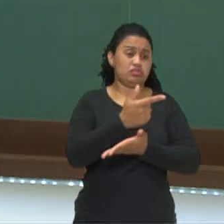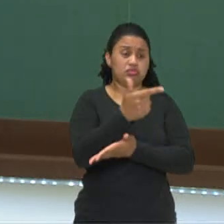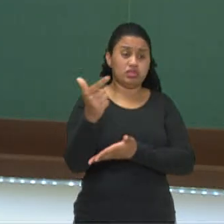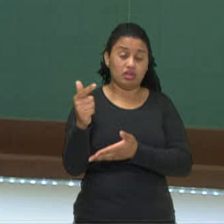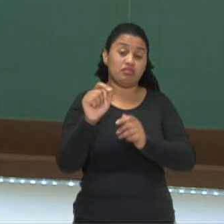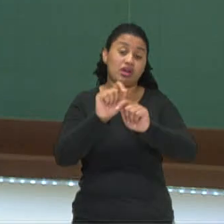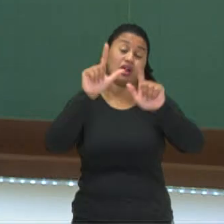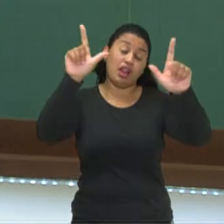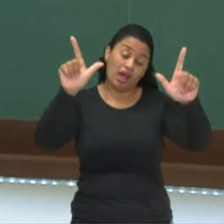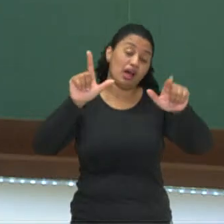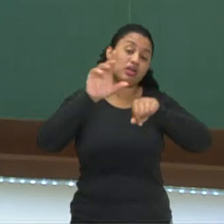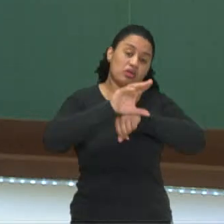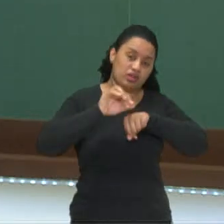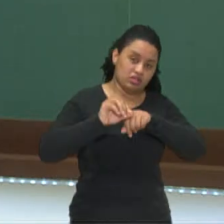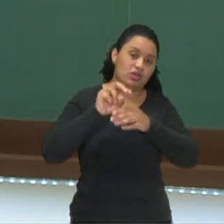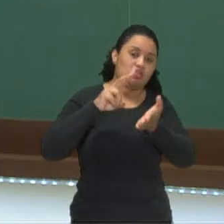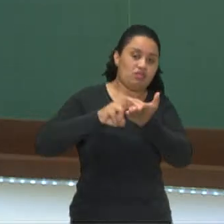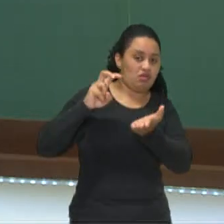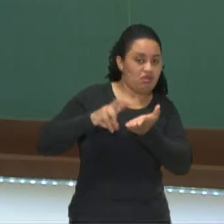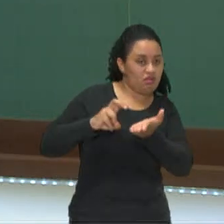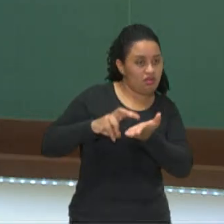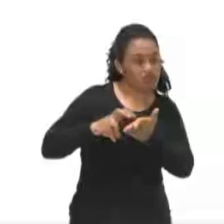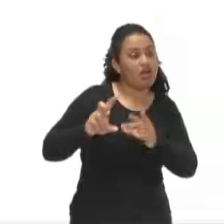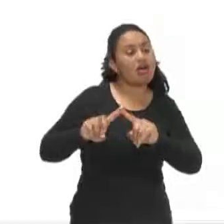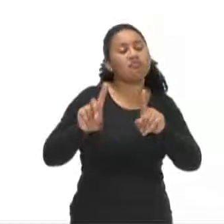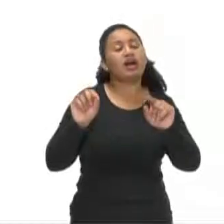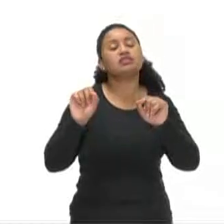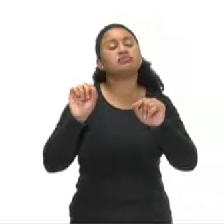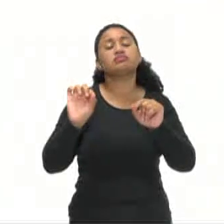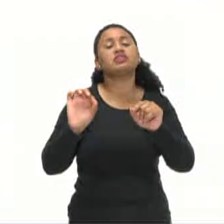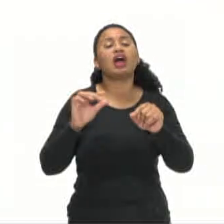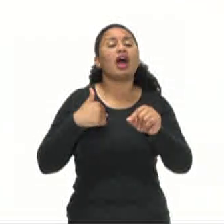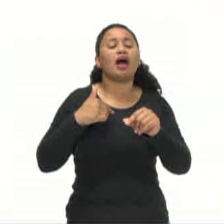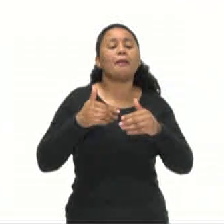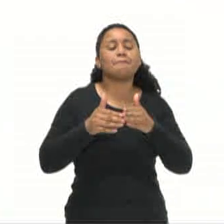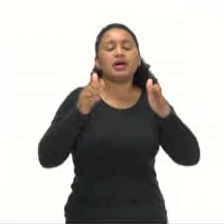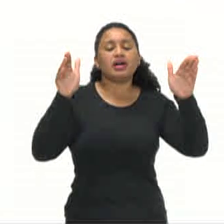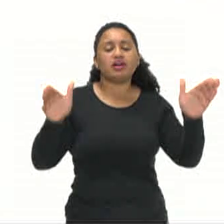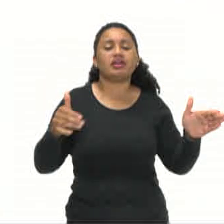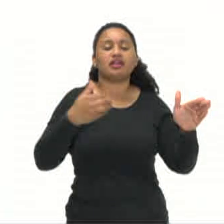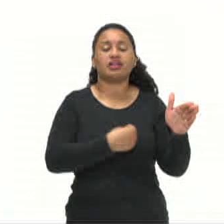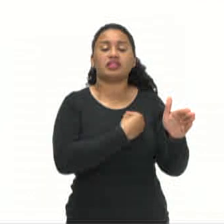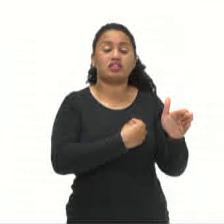ser o conhecimento do vocabulário. O fato dele ter passado boa parte